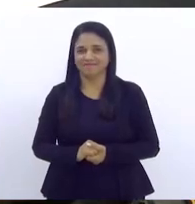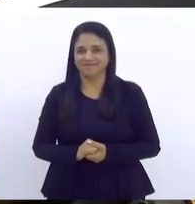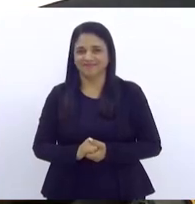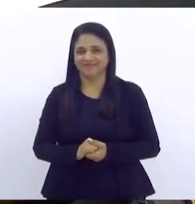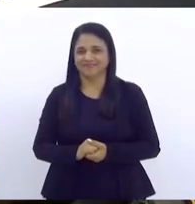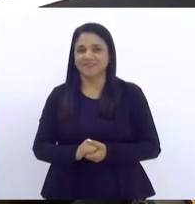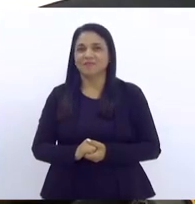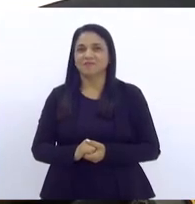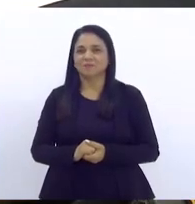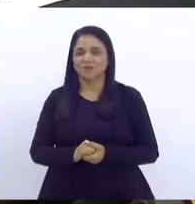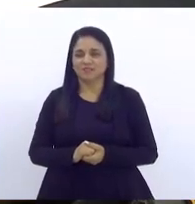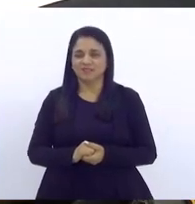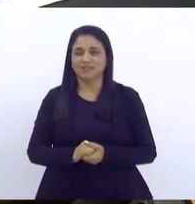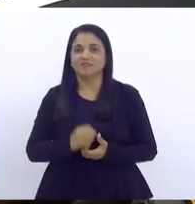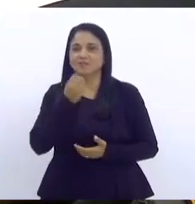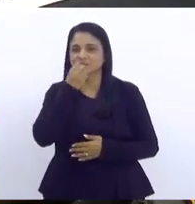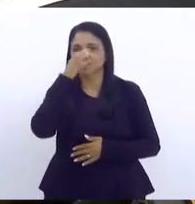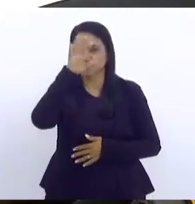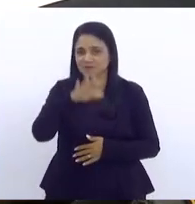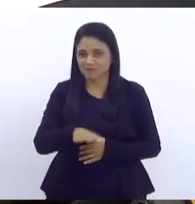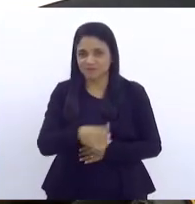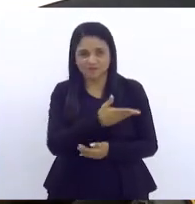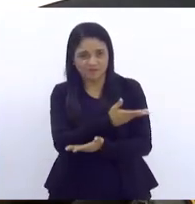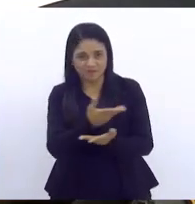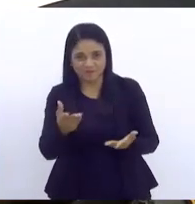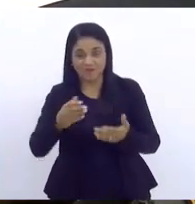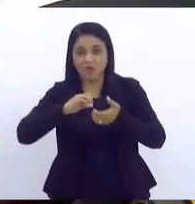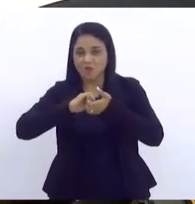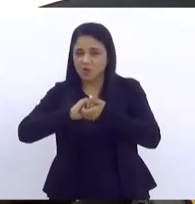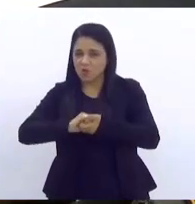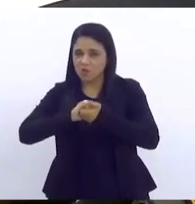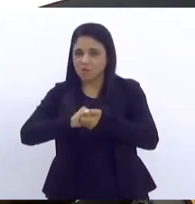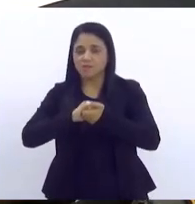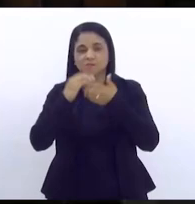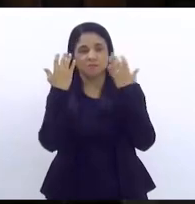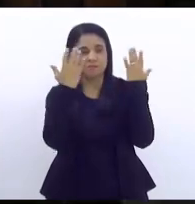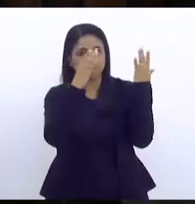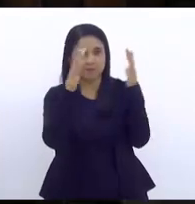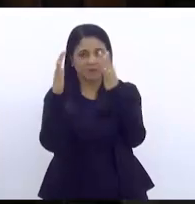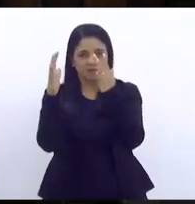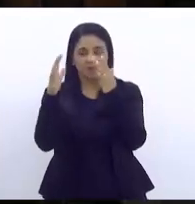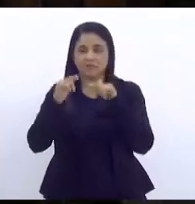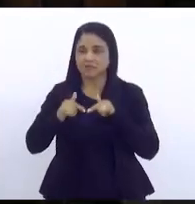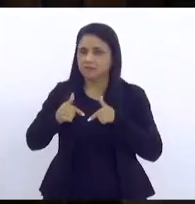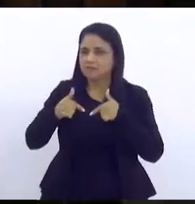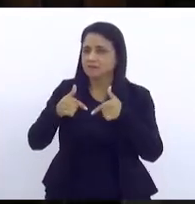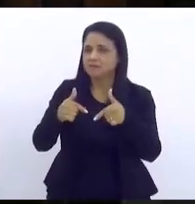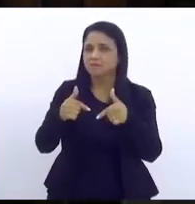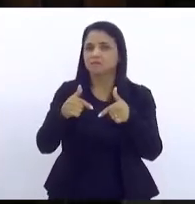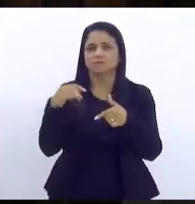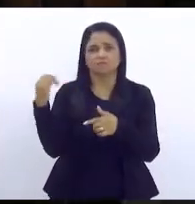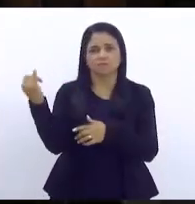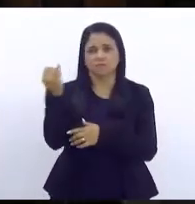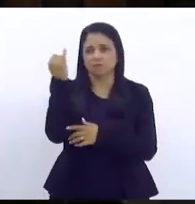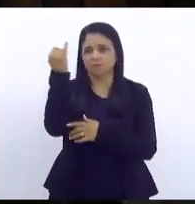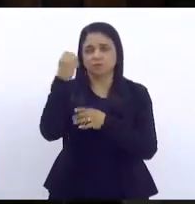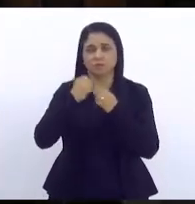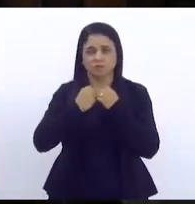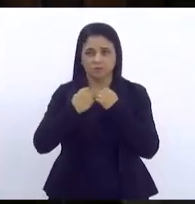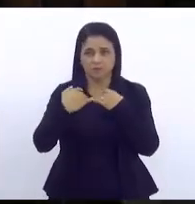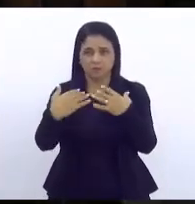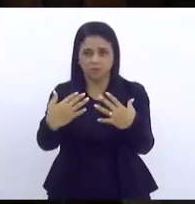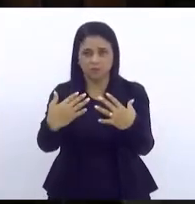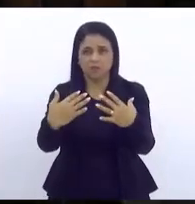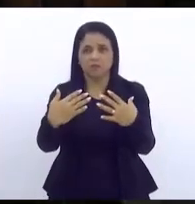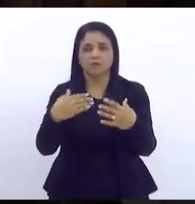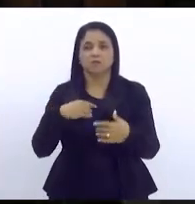Fiocruz Boa tarde a todos e todas euo parabenizo a iniciativa muito importante dessa audiência